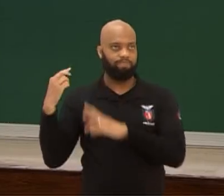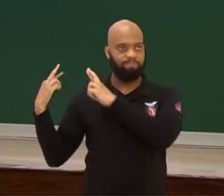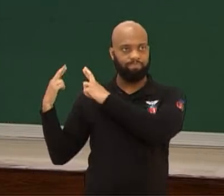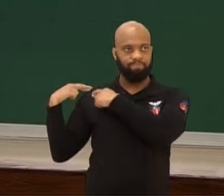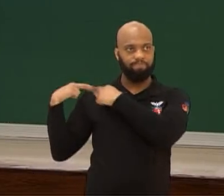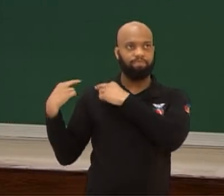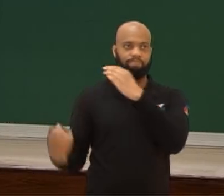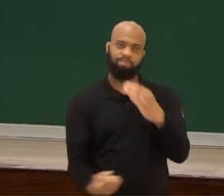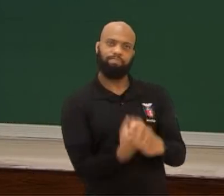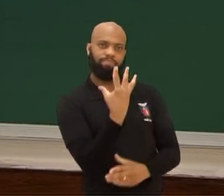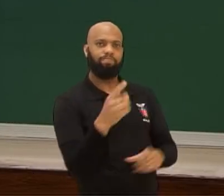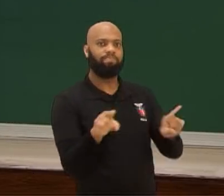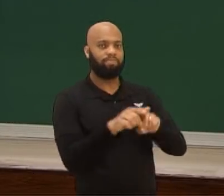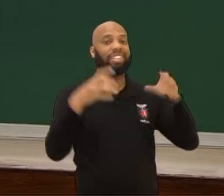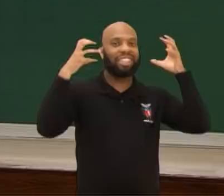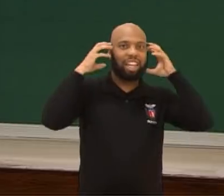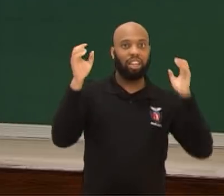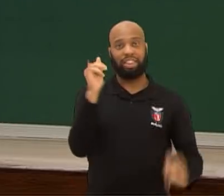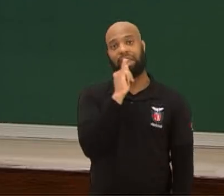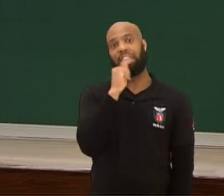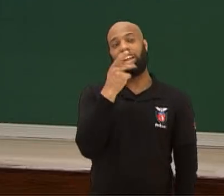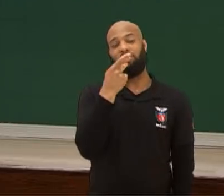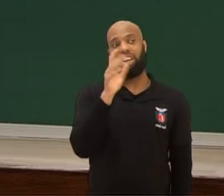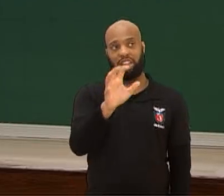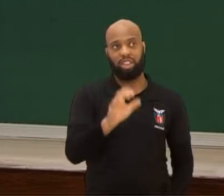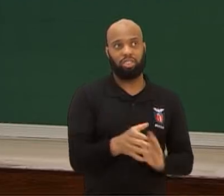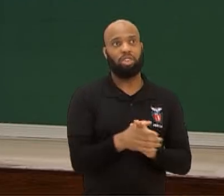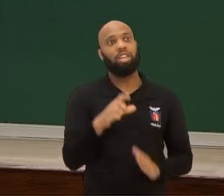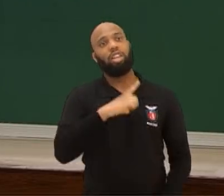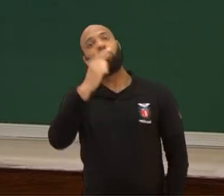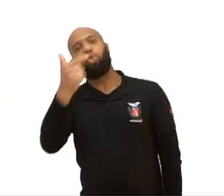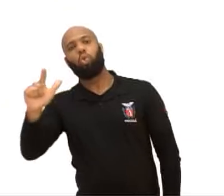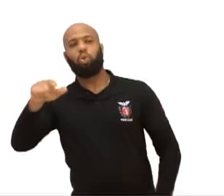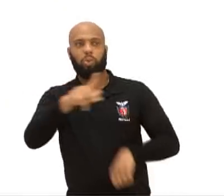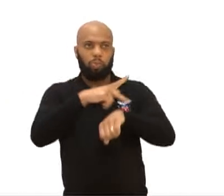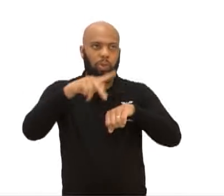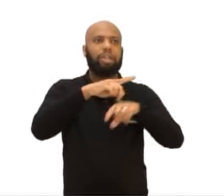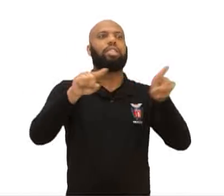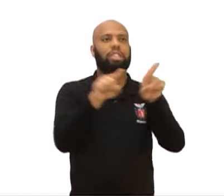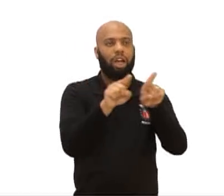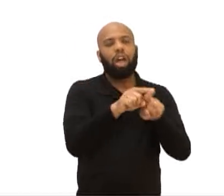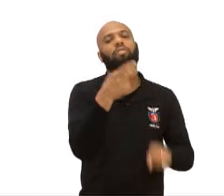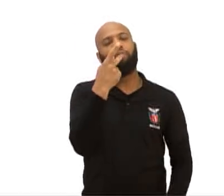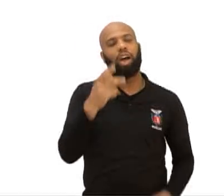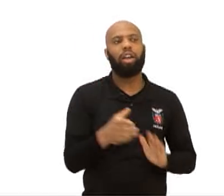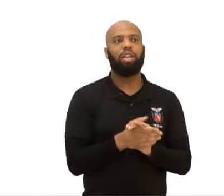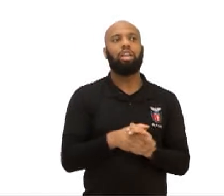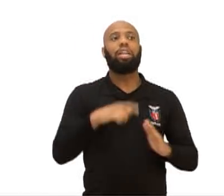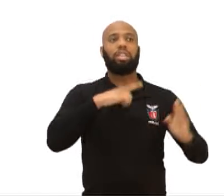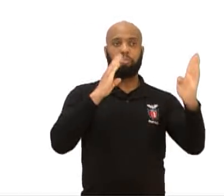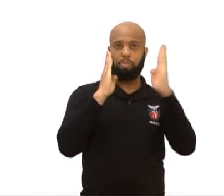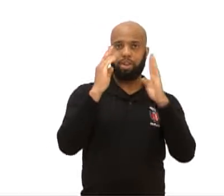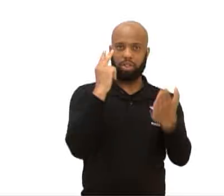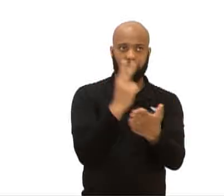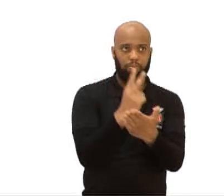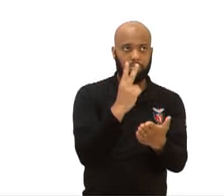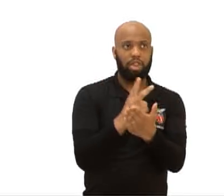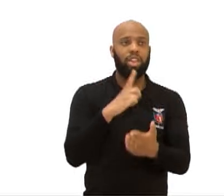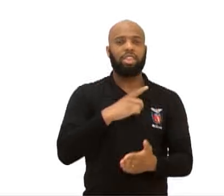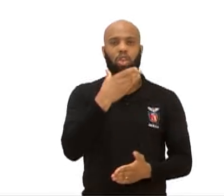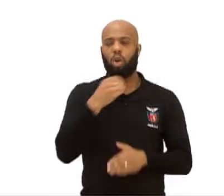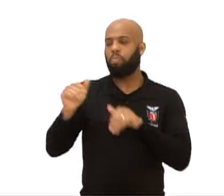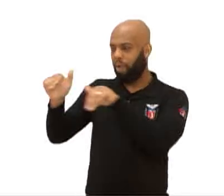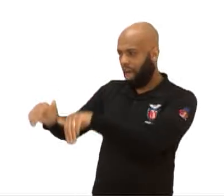responsável pela invenção do rádio. Ao mesmo tempo, em outros países, no mesmo período, o